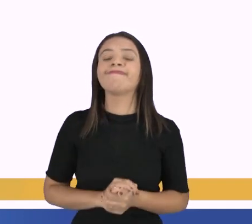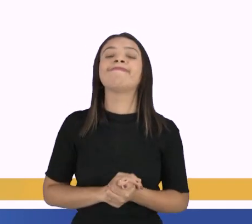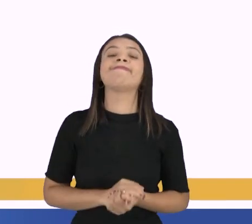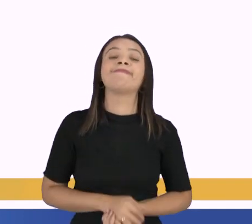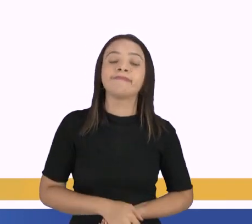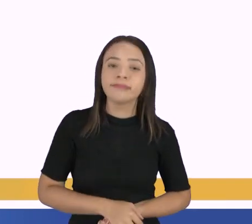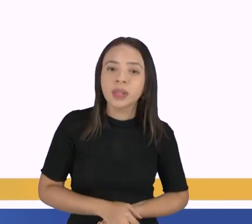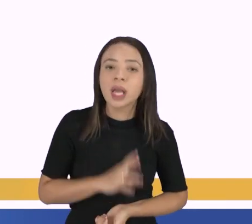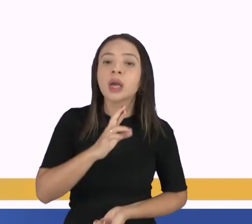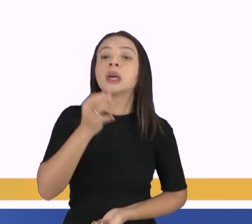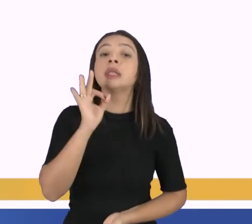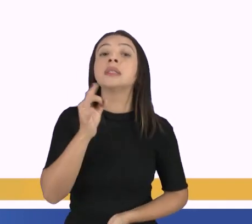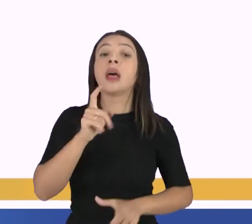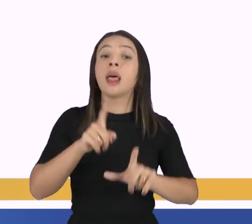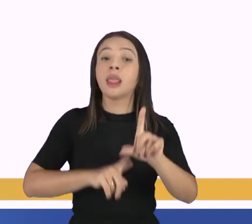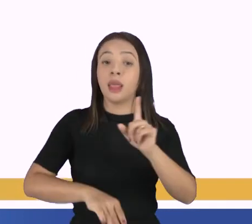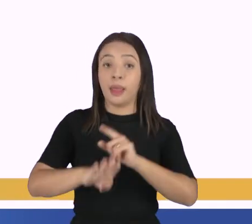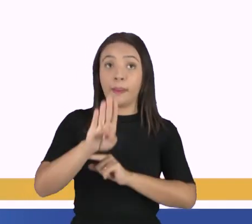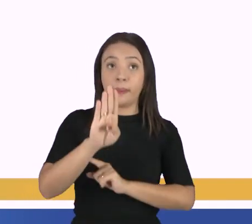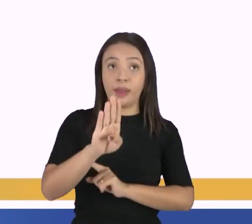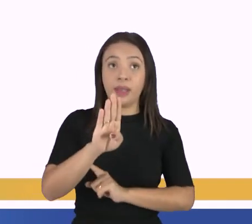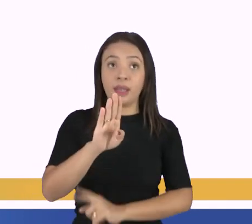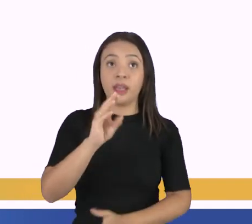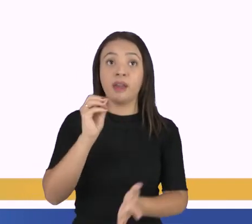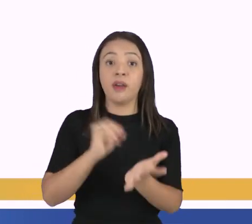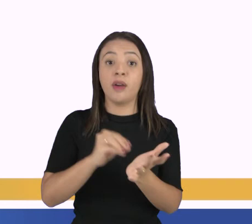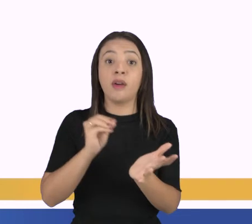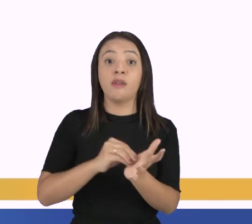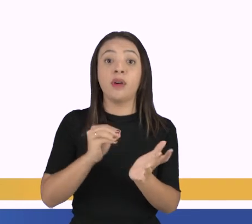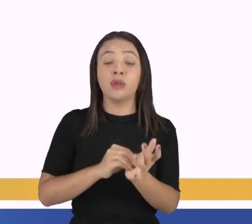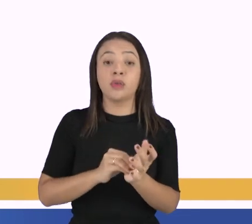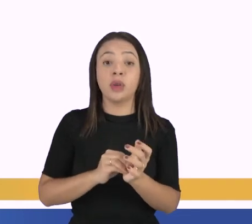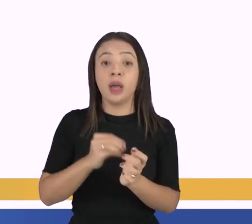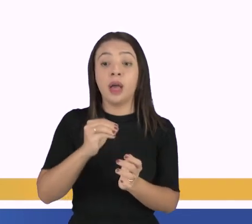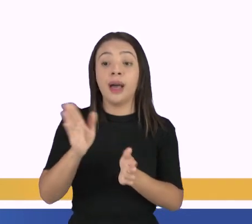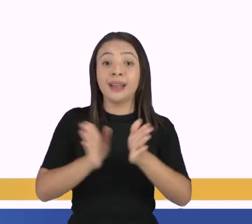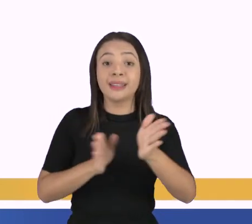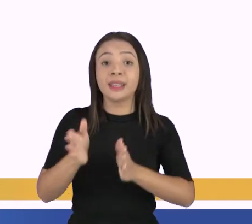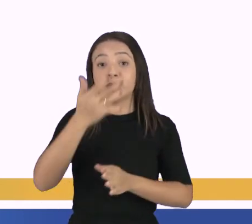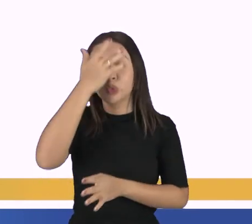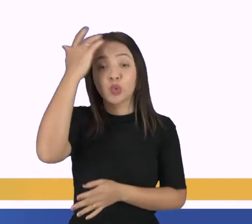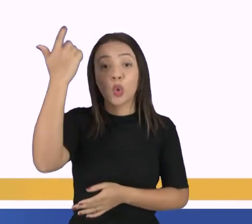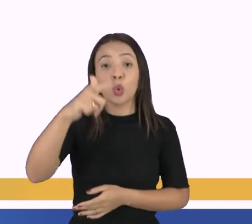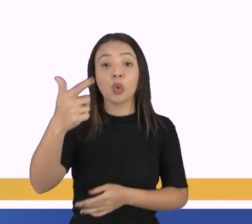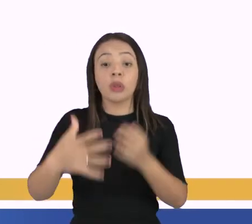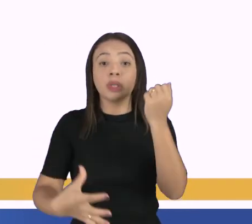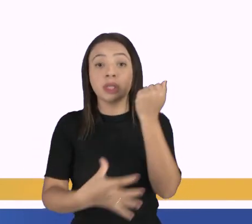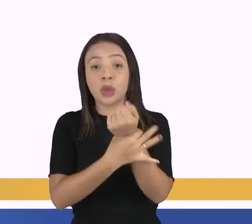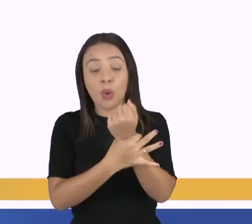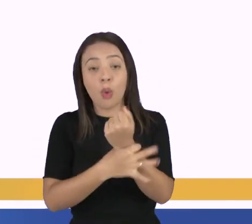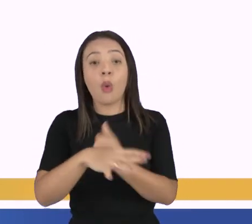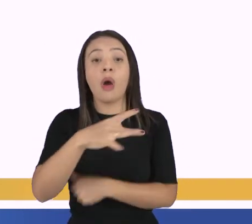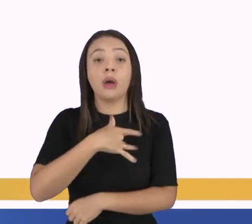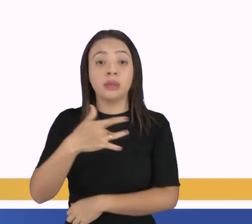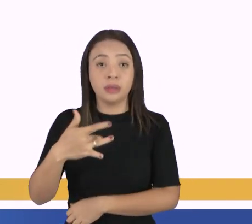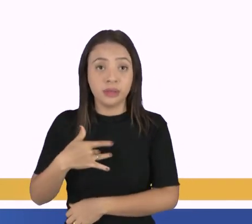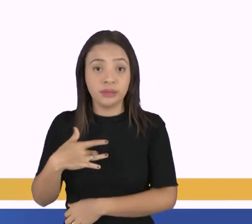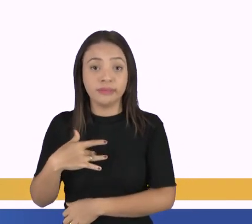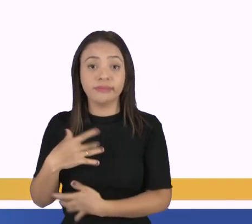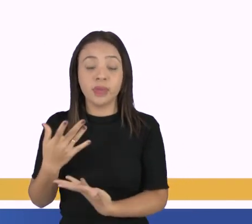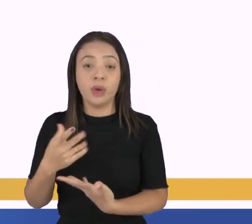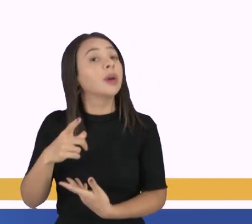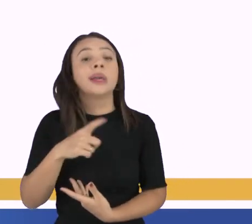a resposta correta seria o quê? Seria a falta de acesso a serviços de qualidade. Então, a segunda questão diz o quê? Além da